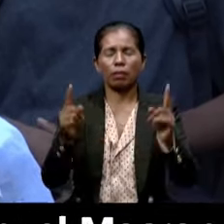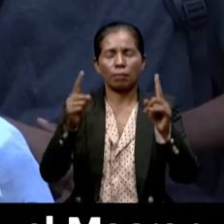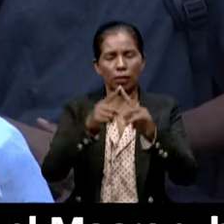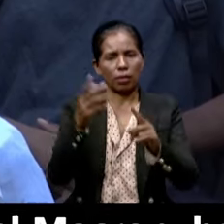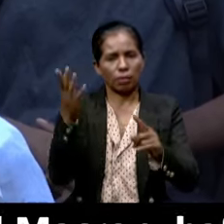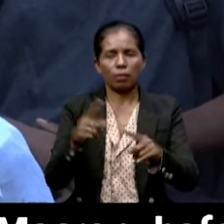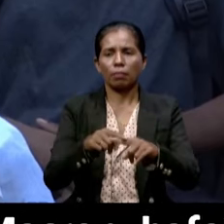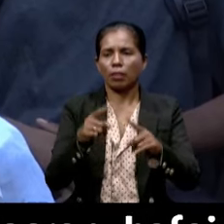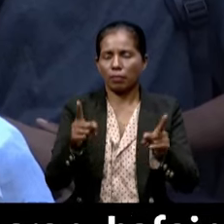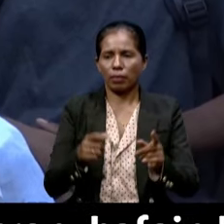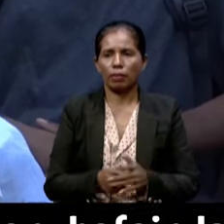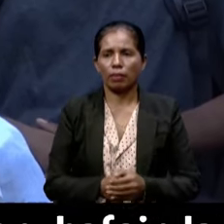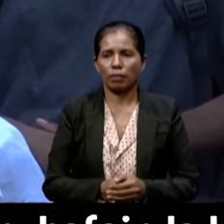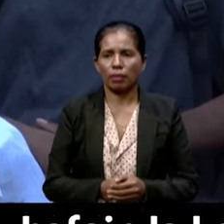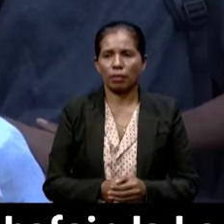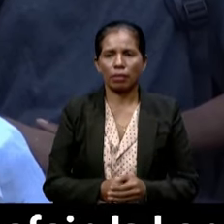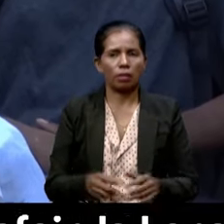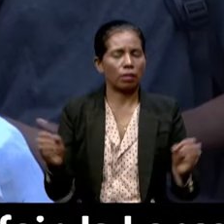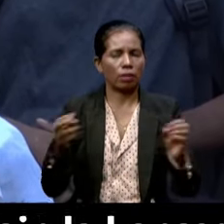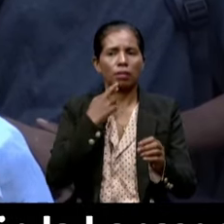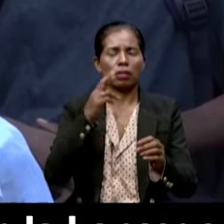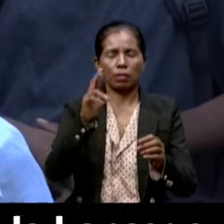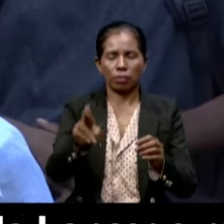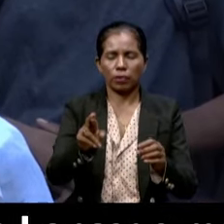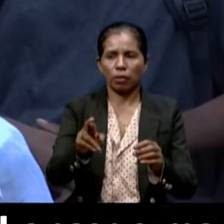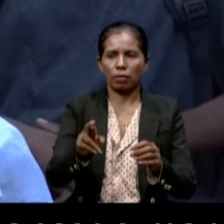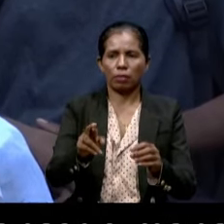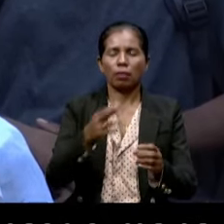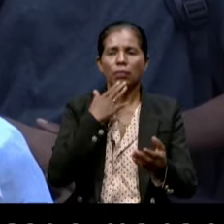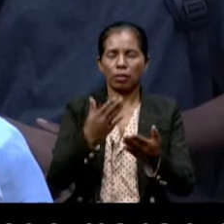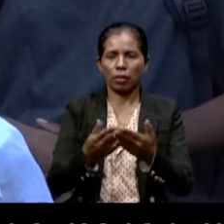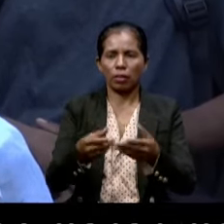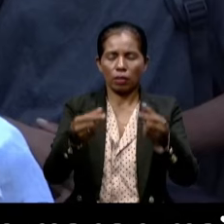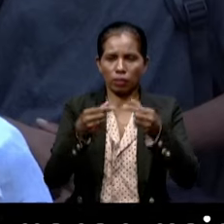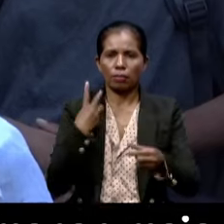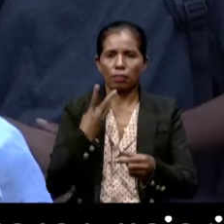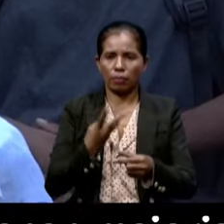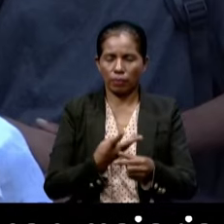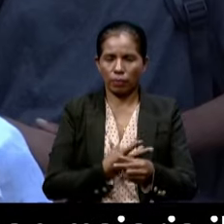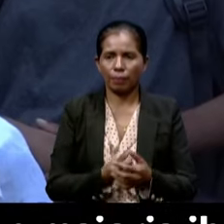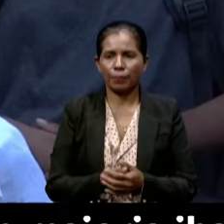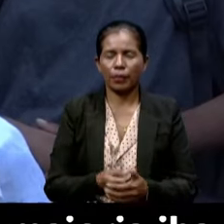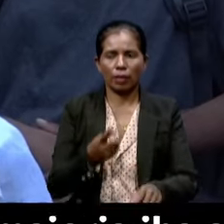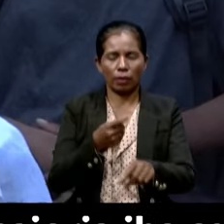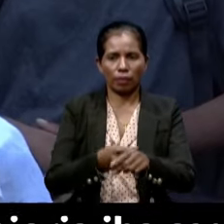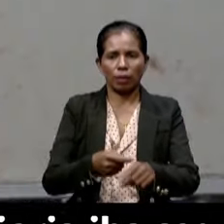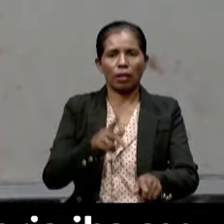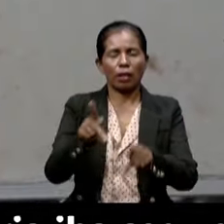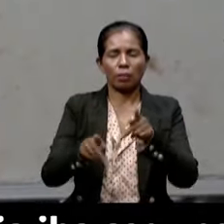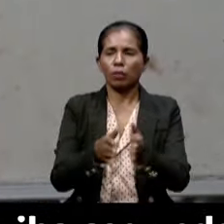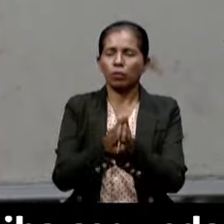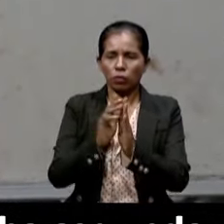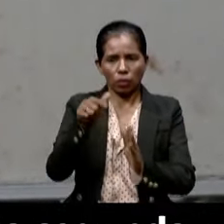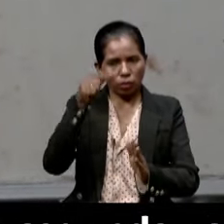maybe la iha resposta nebe maka dignu ba ami. Ho situasau ne formado sira husu